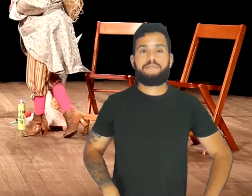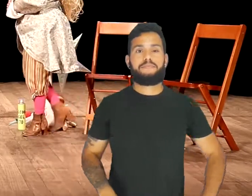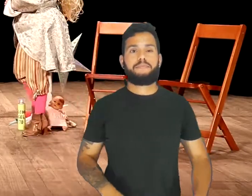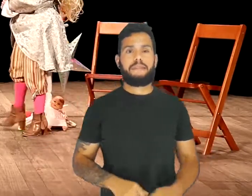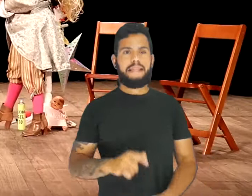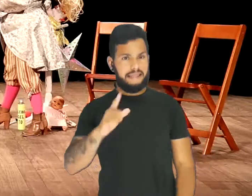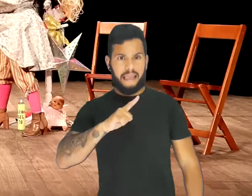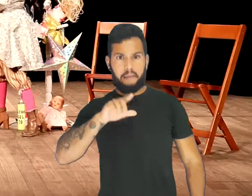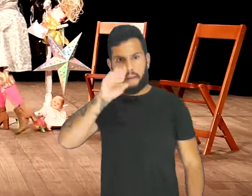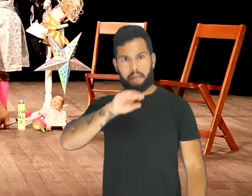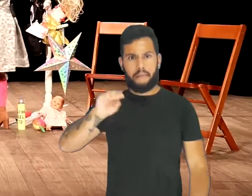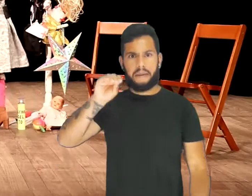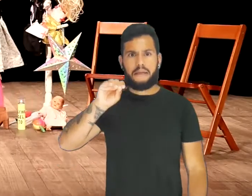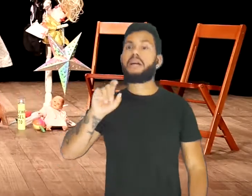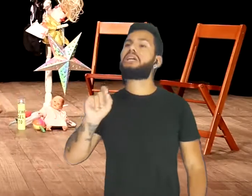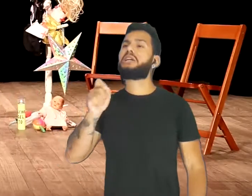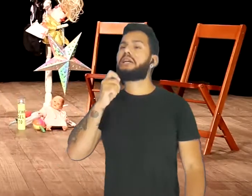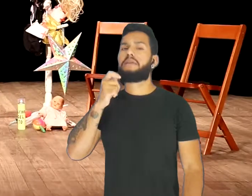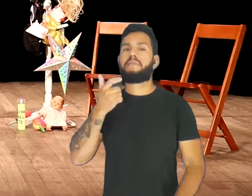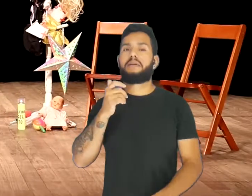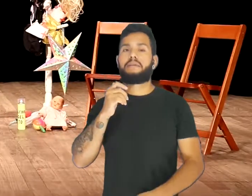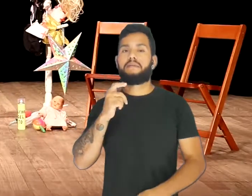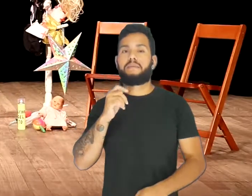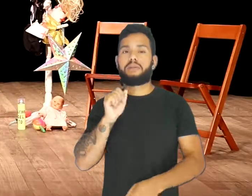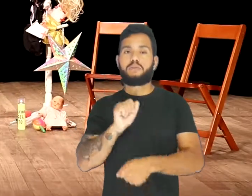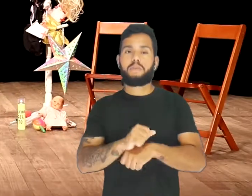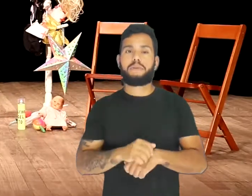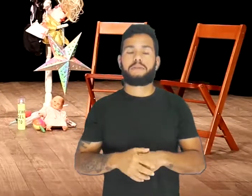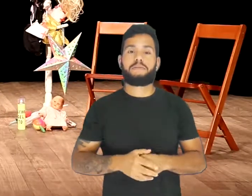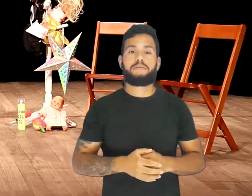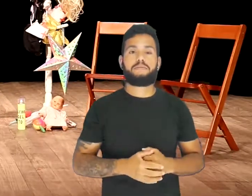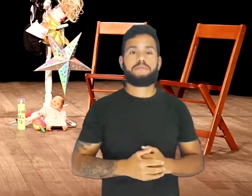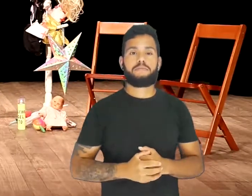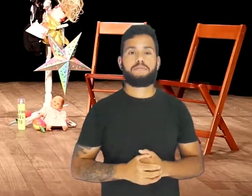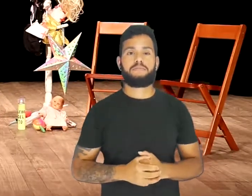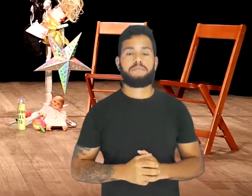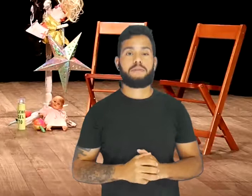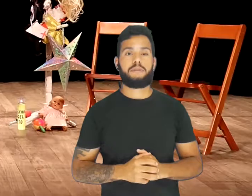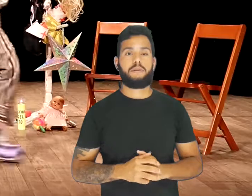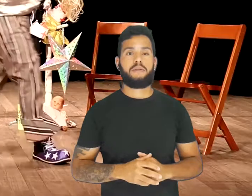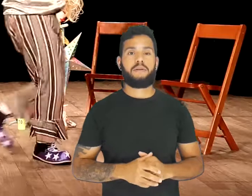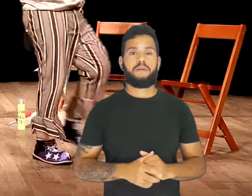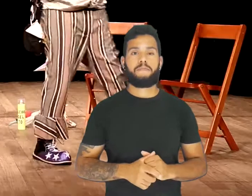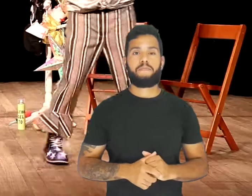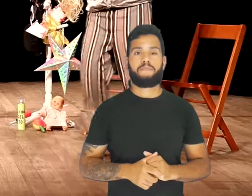É cena, desculpa. Ah, tá. Ah, meu vou Deus. Entrar na cena. Ah. É cena com fala? Quem é que vai dar o stop da cena?